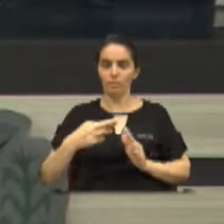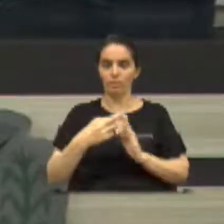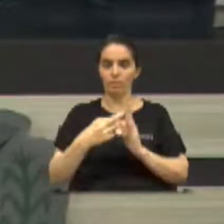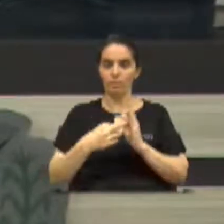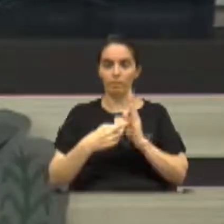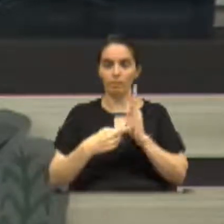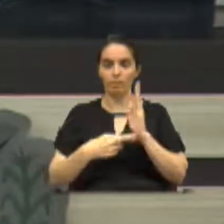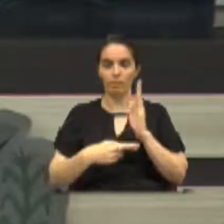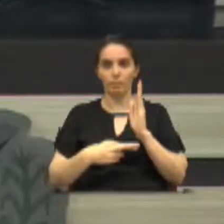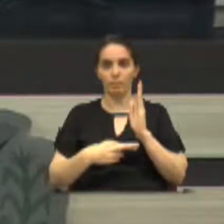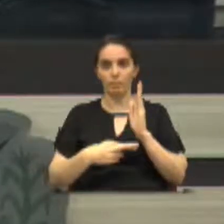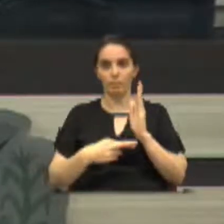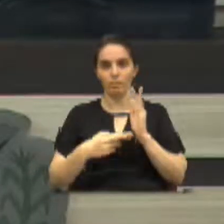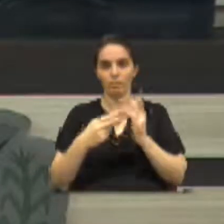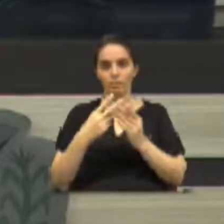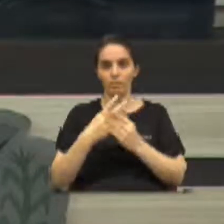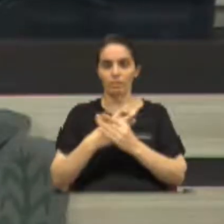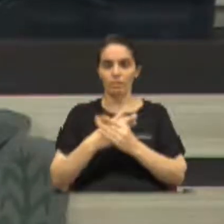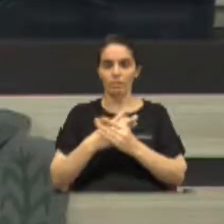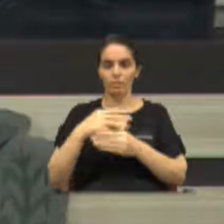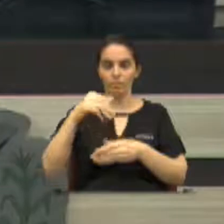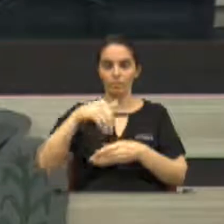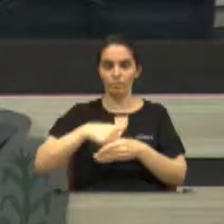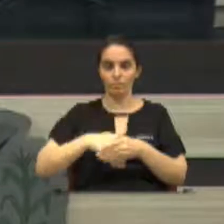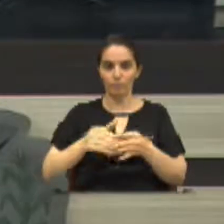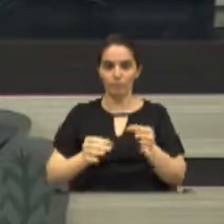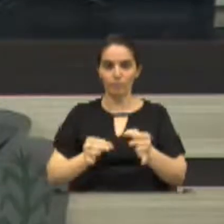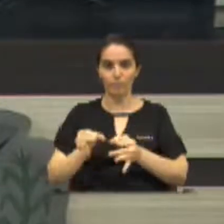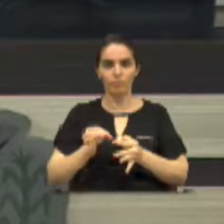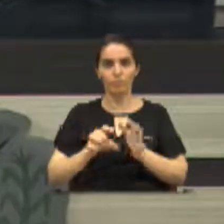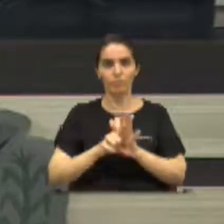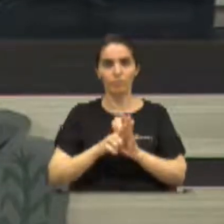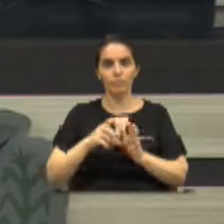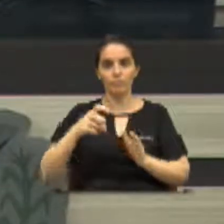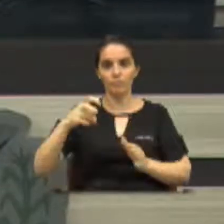Câmara Municipal de Limeira, para votação do projeto de lei número